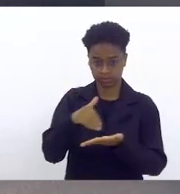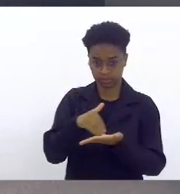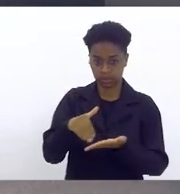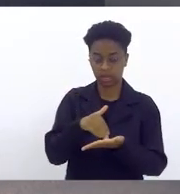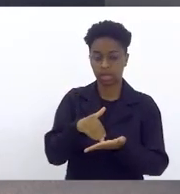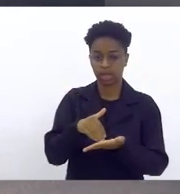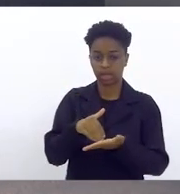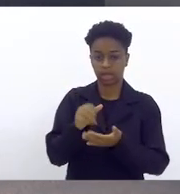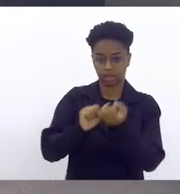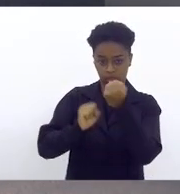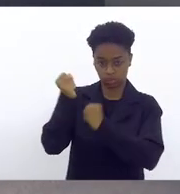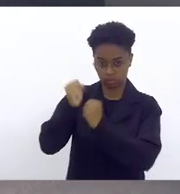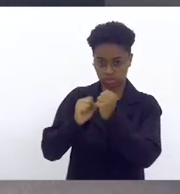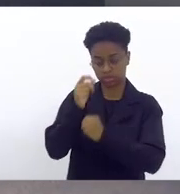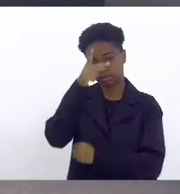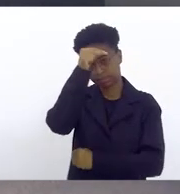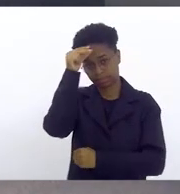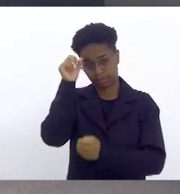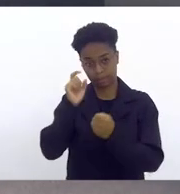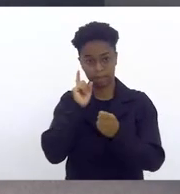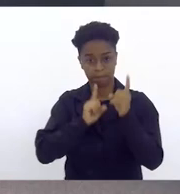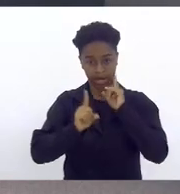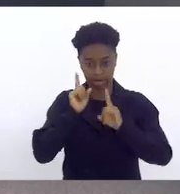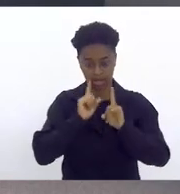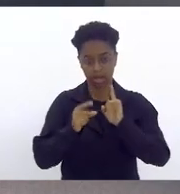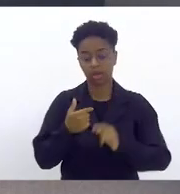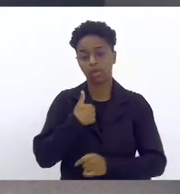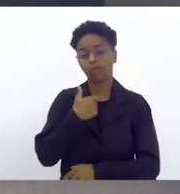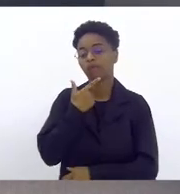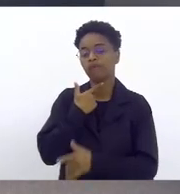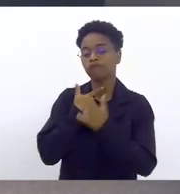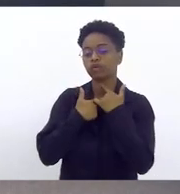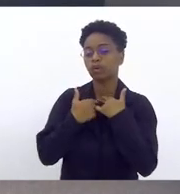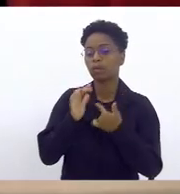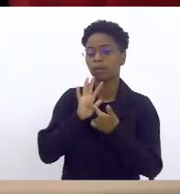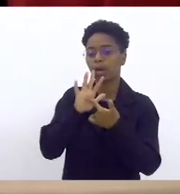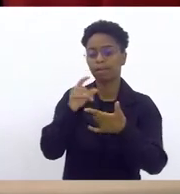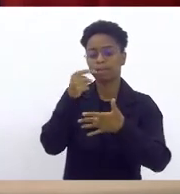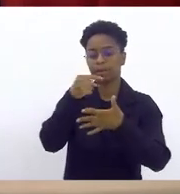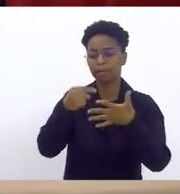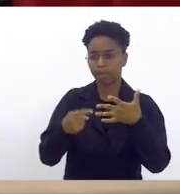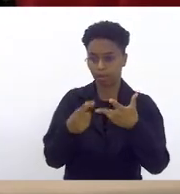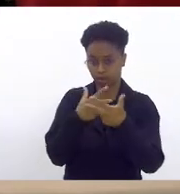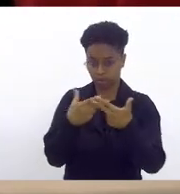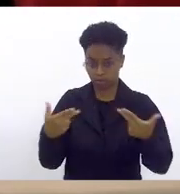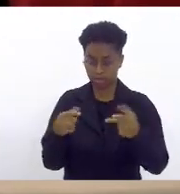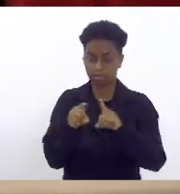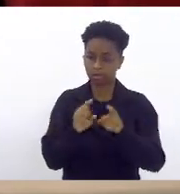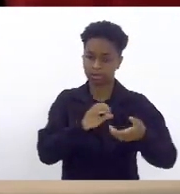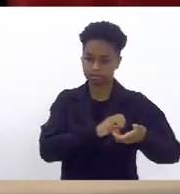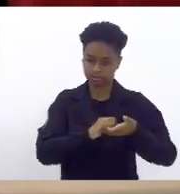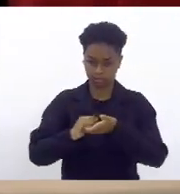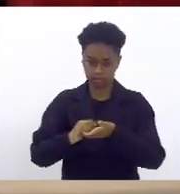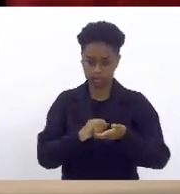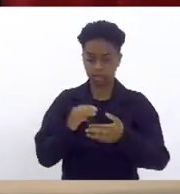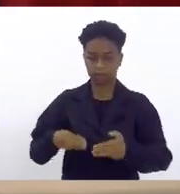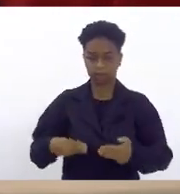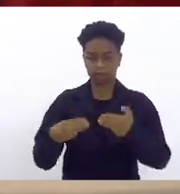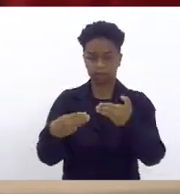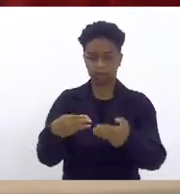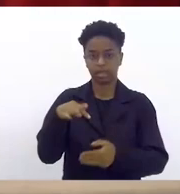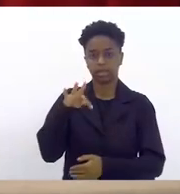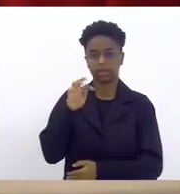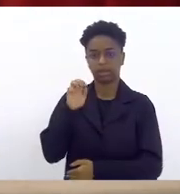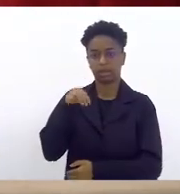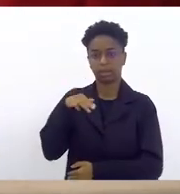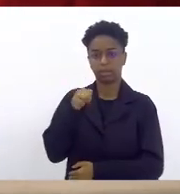Maricá gostaria de apontar algumas coisas saudar também o ministério porão que sei que tem um